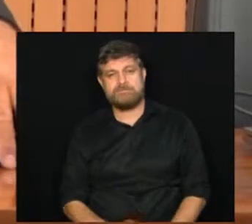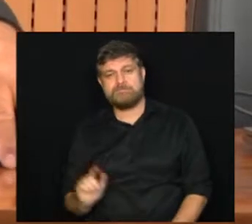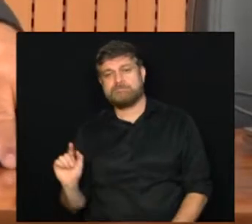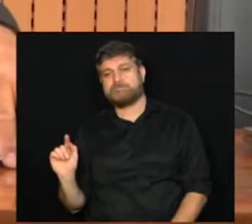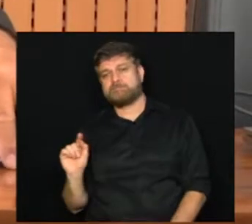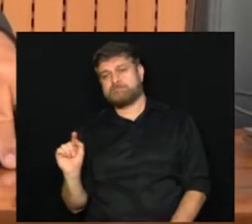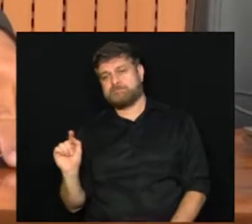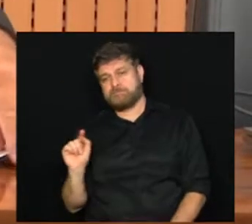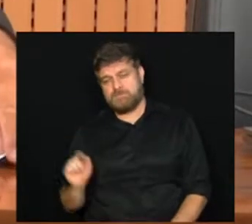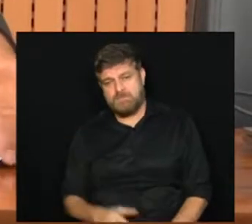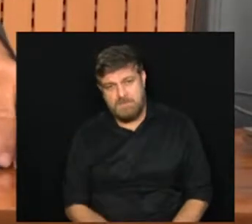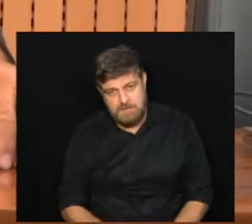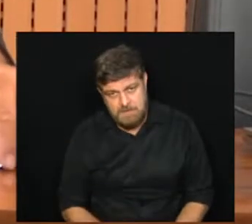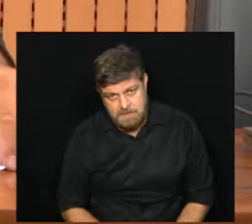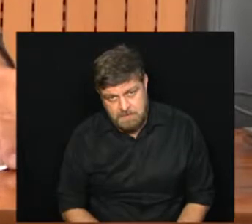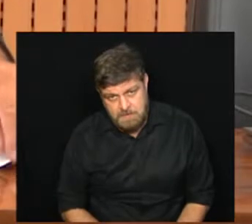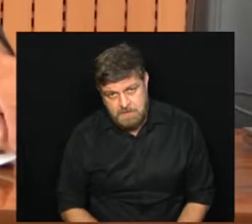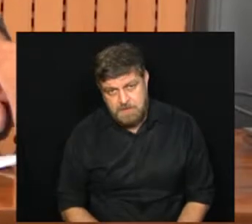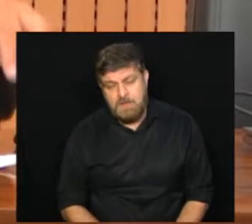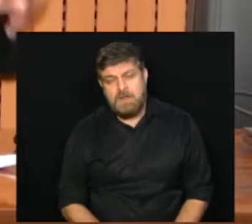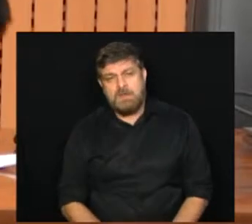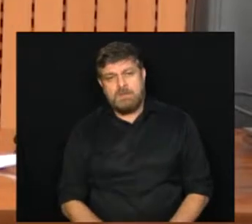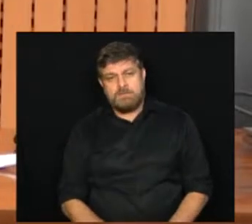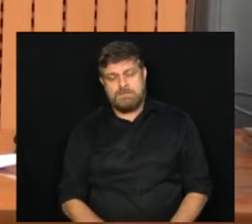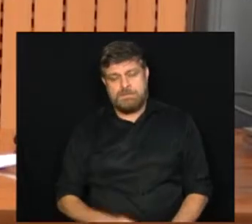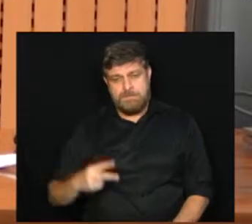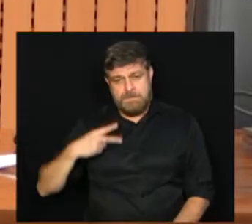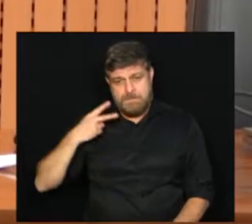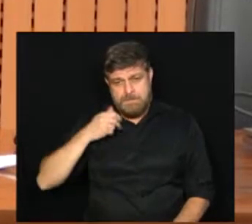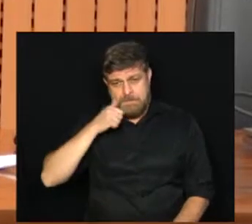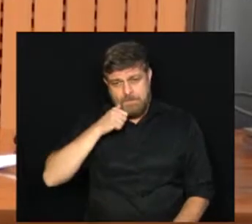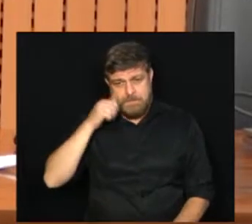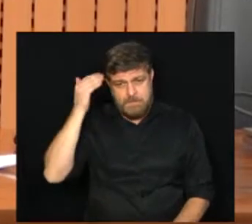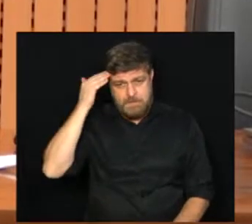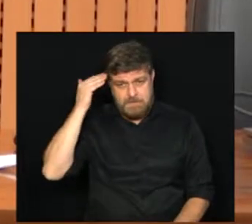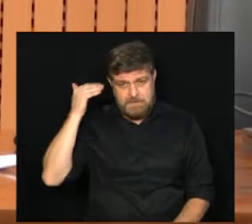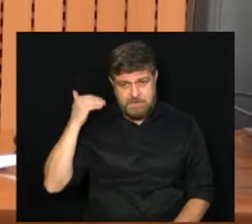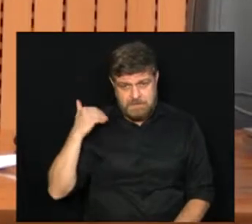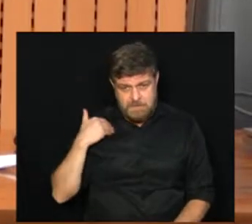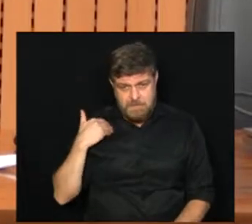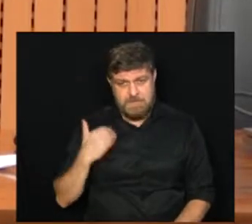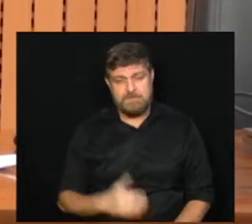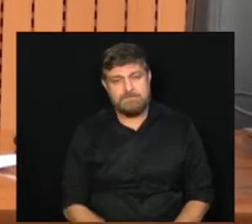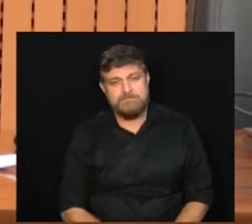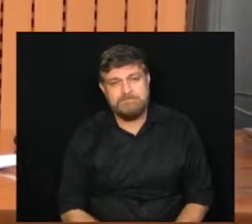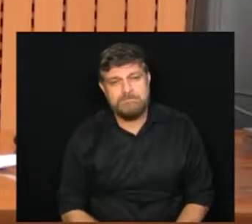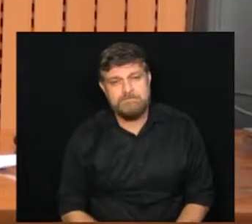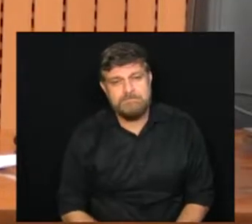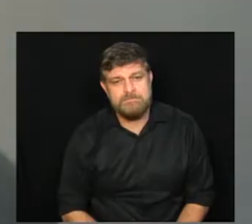manifestação em relação à deliberação do requerimento, da vereadora Débora Palermo.